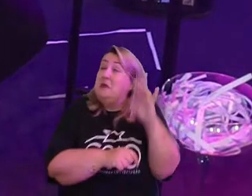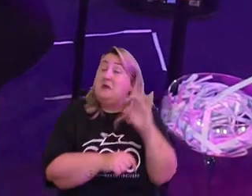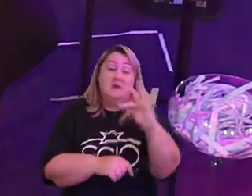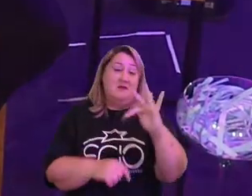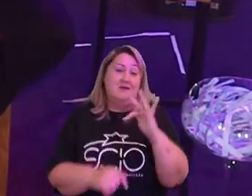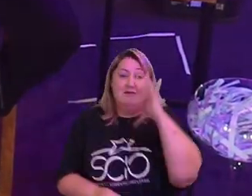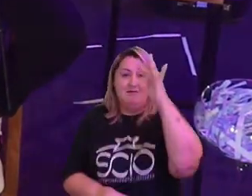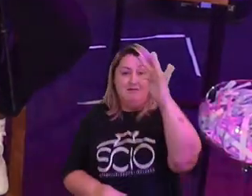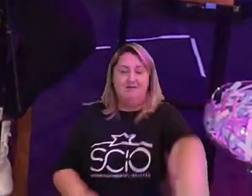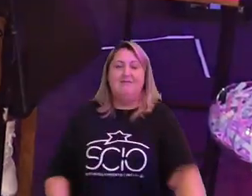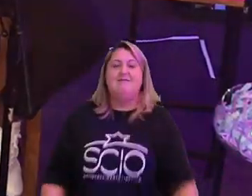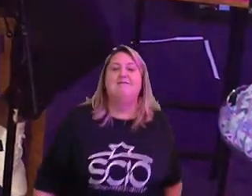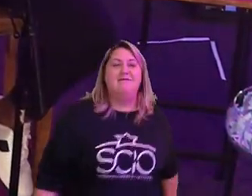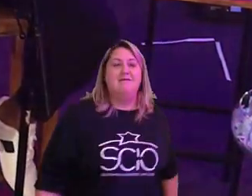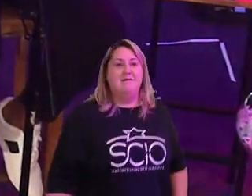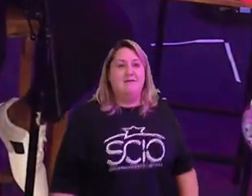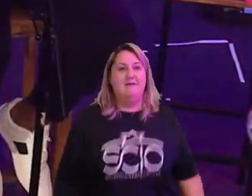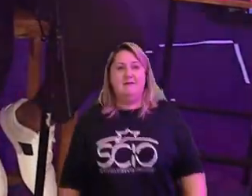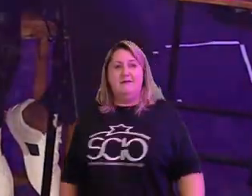procurar.